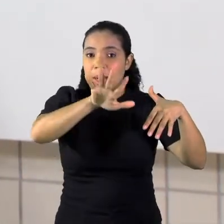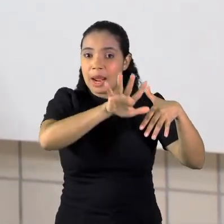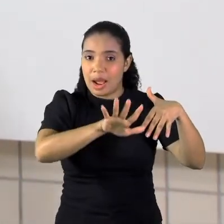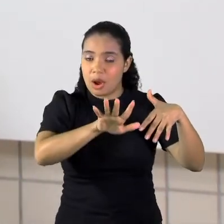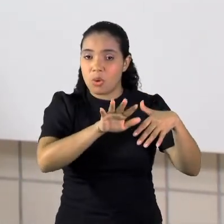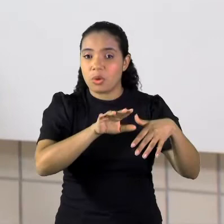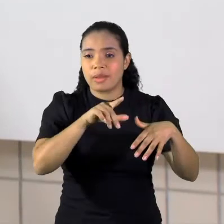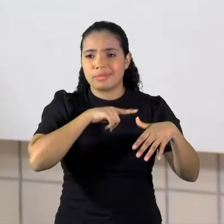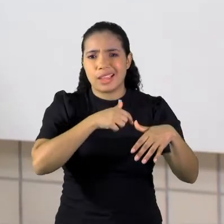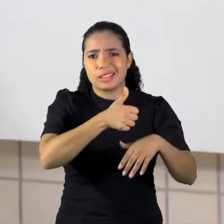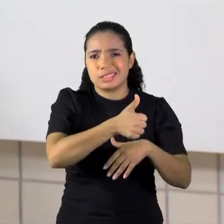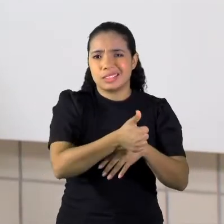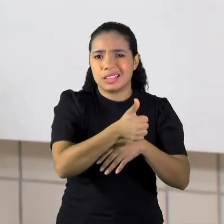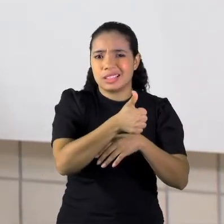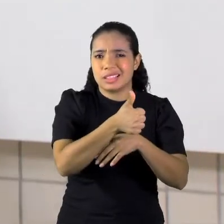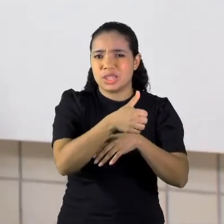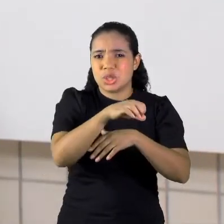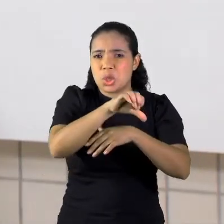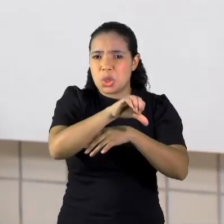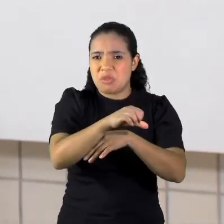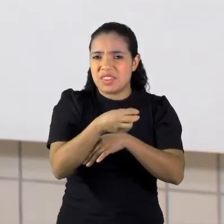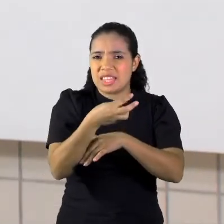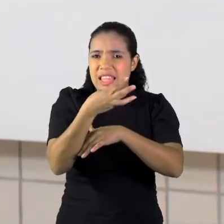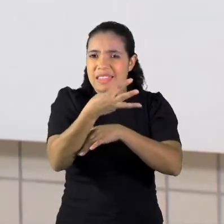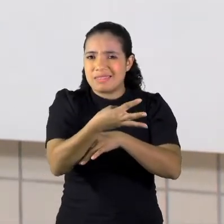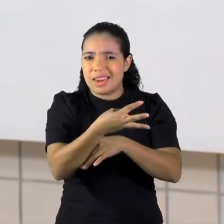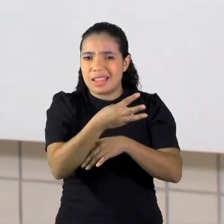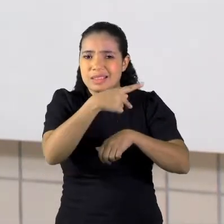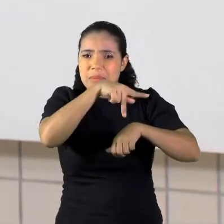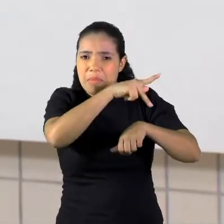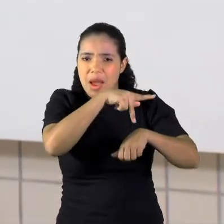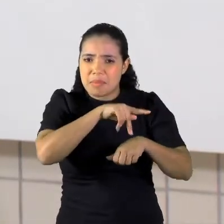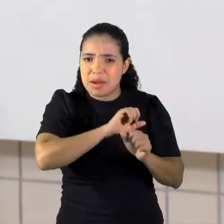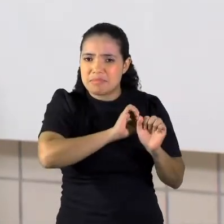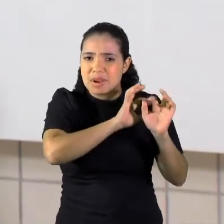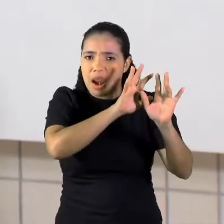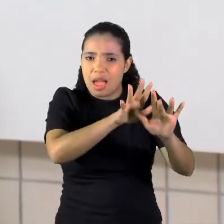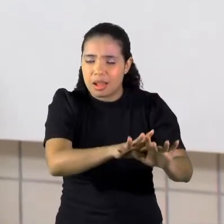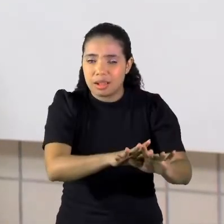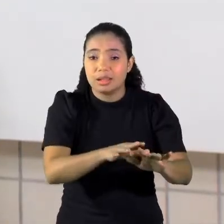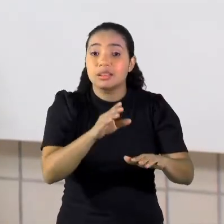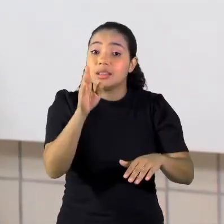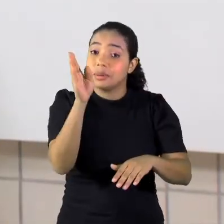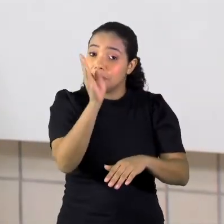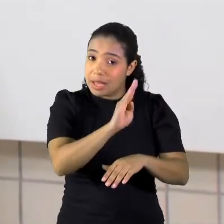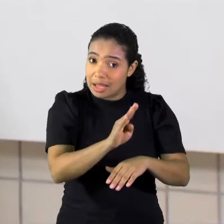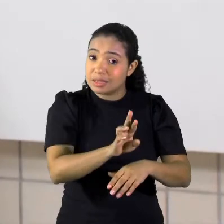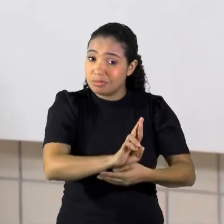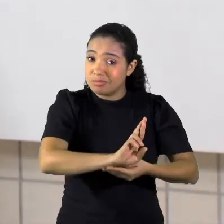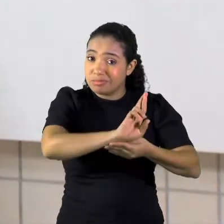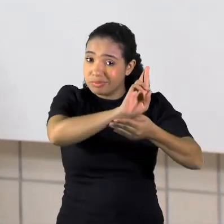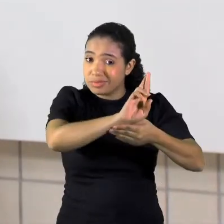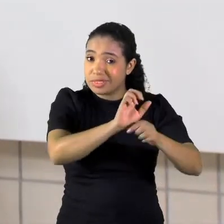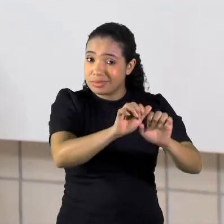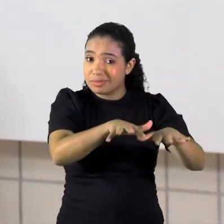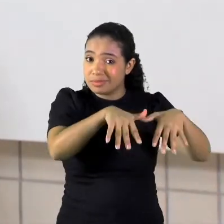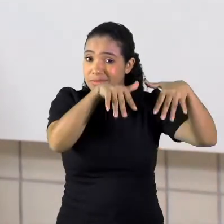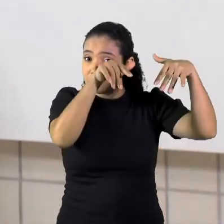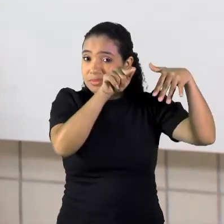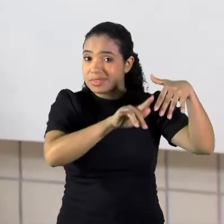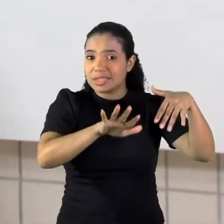que tem 193 membros, países membros. O Brasil está representado na Assembleia Geral. O Brasil